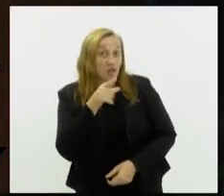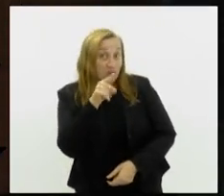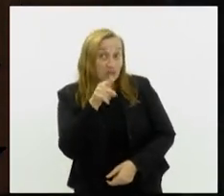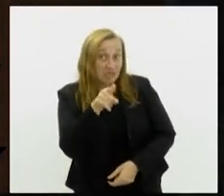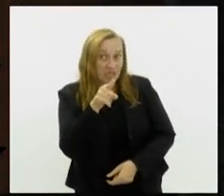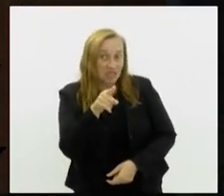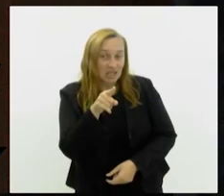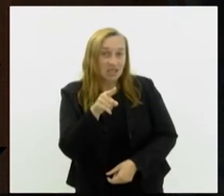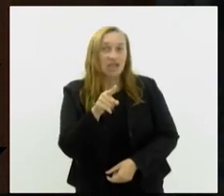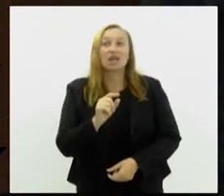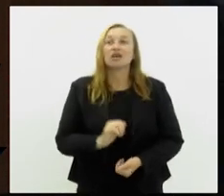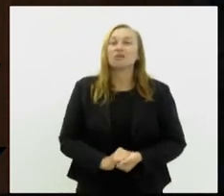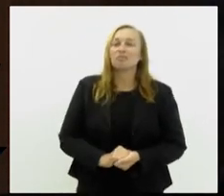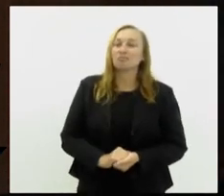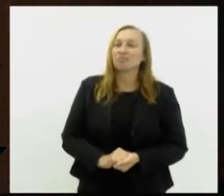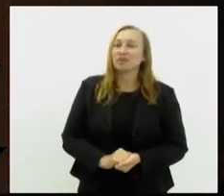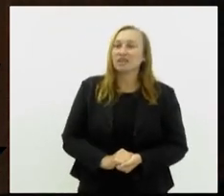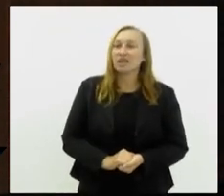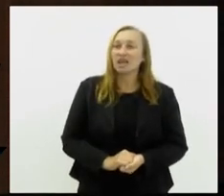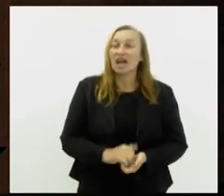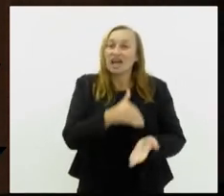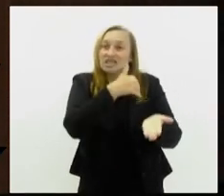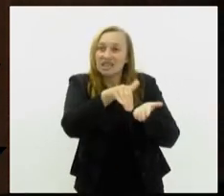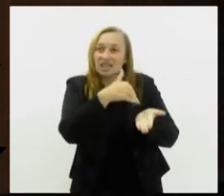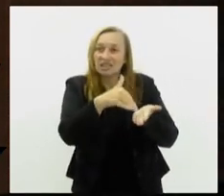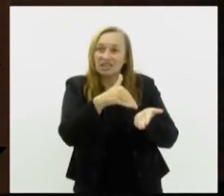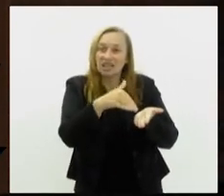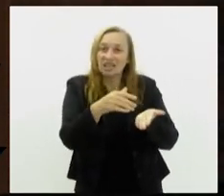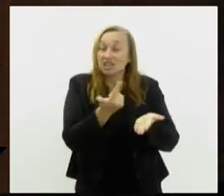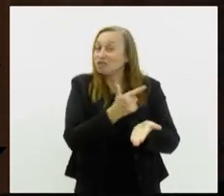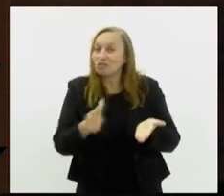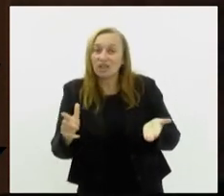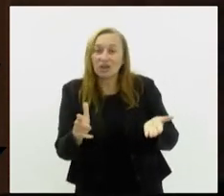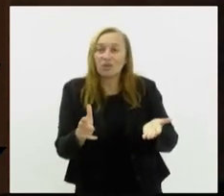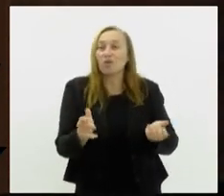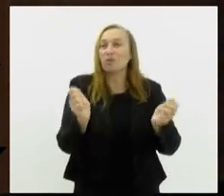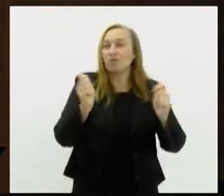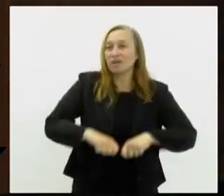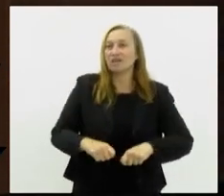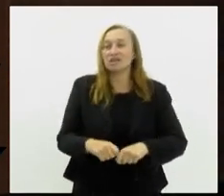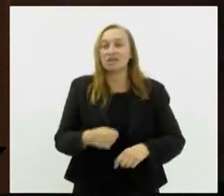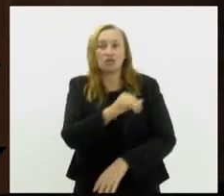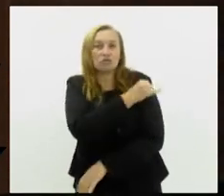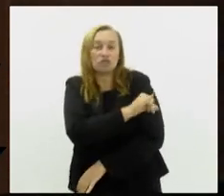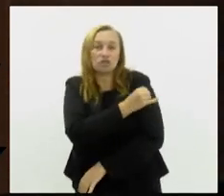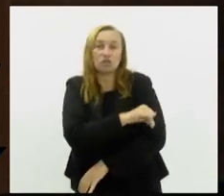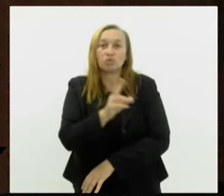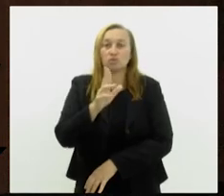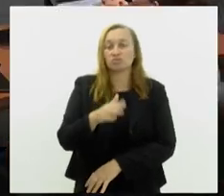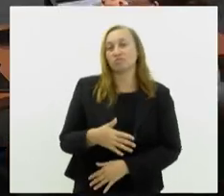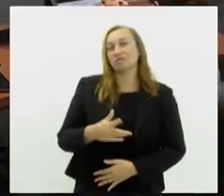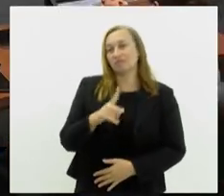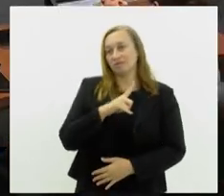pode se enganar, mas essa, a senhora é a secretária mais incompetente que esse Rio de Janeiro já viu. Obrigada, presidente.